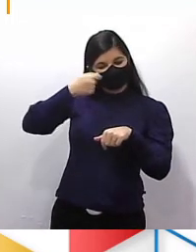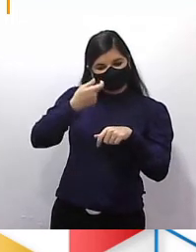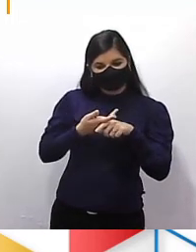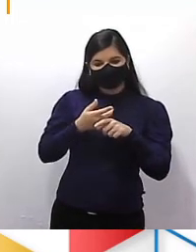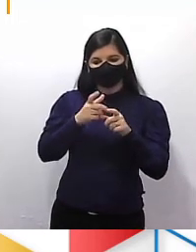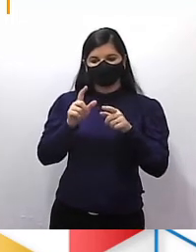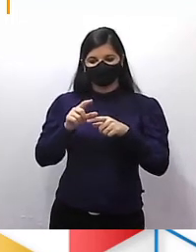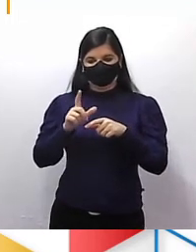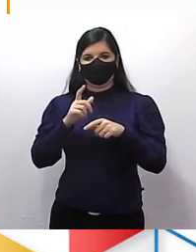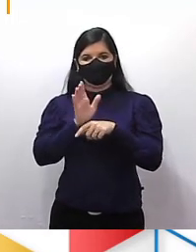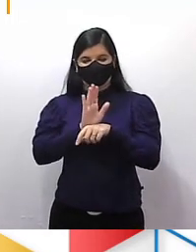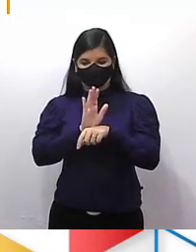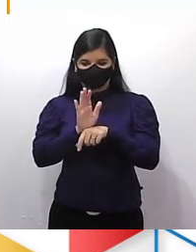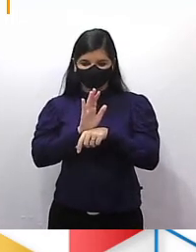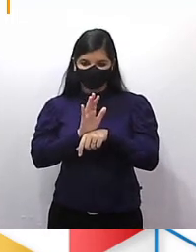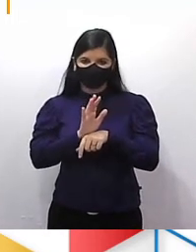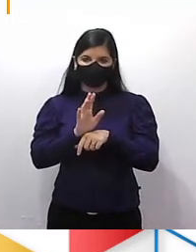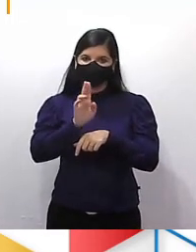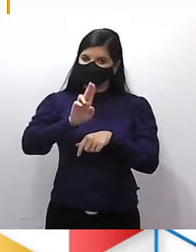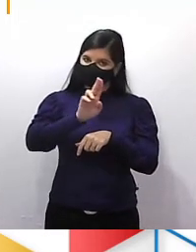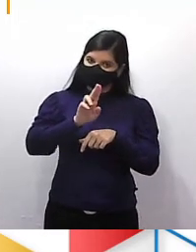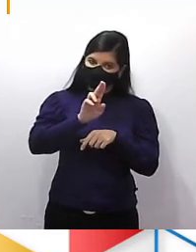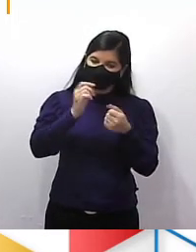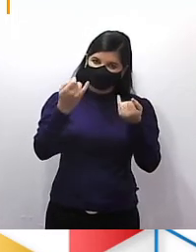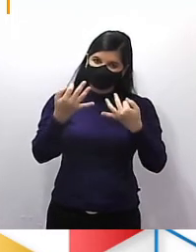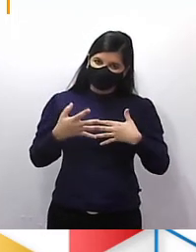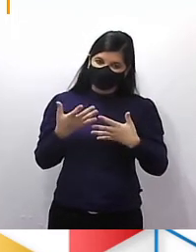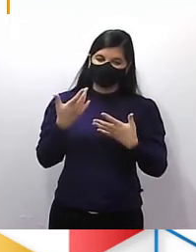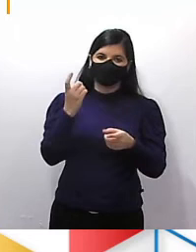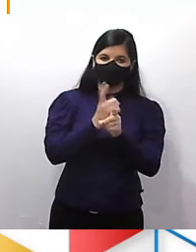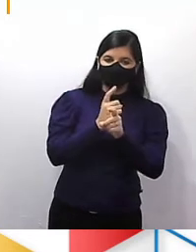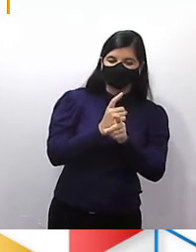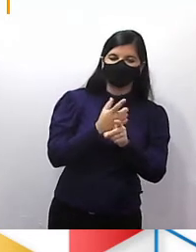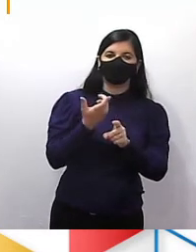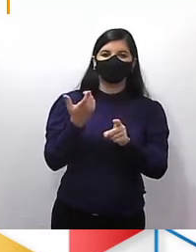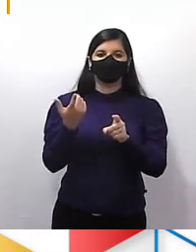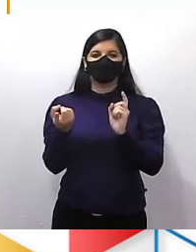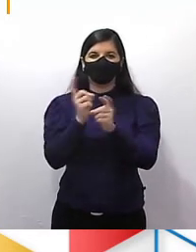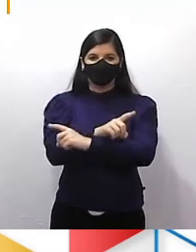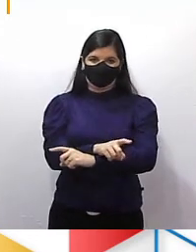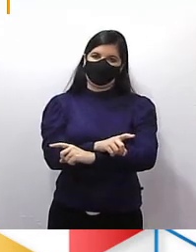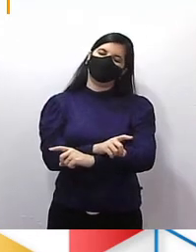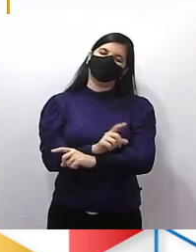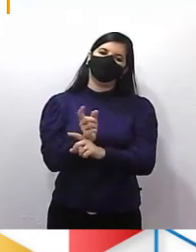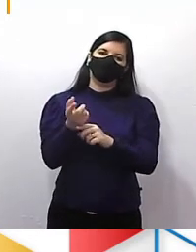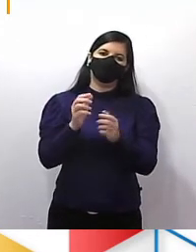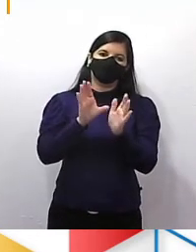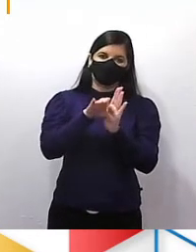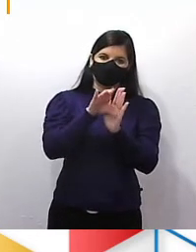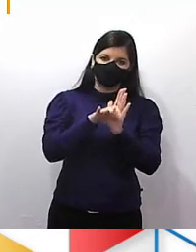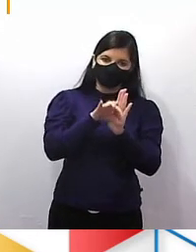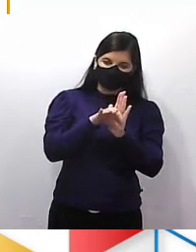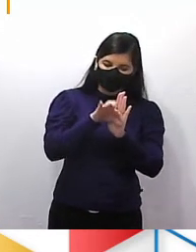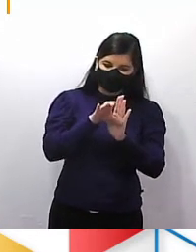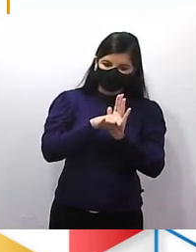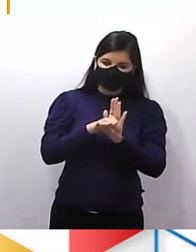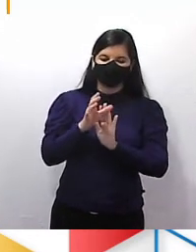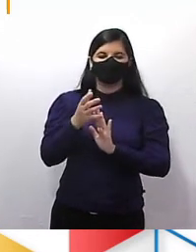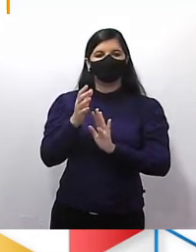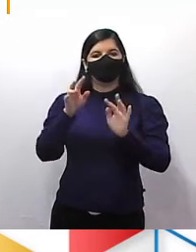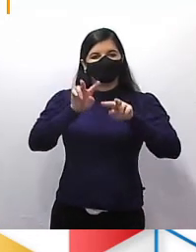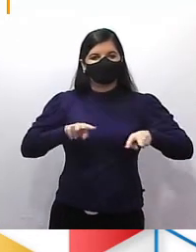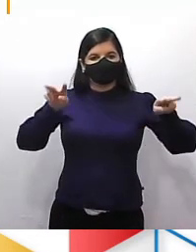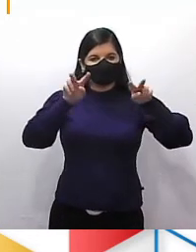science fiction. É um termo utilizado para a gente definir esse encontro, né, convergência do conceito afrocêntrico, a sua